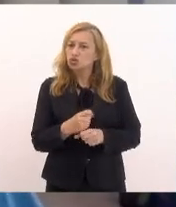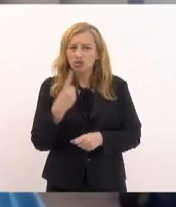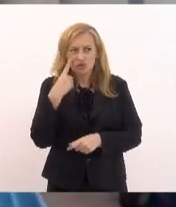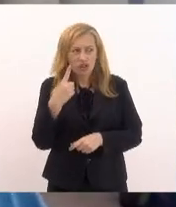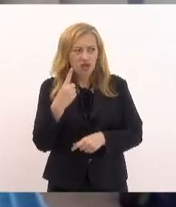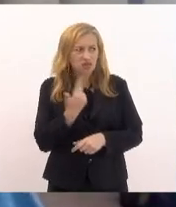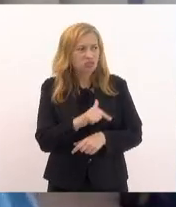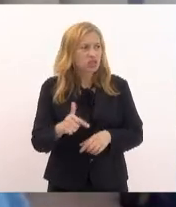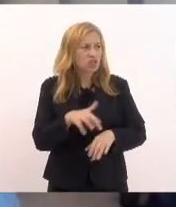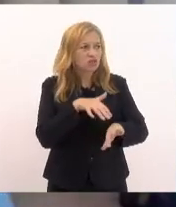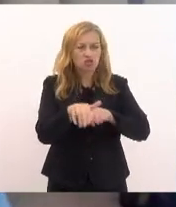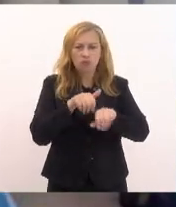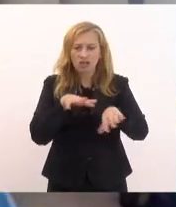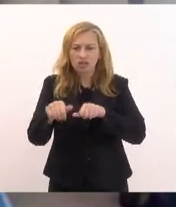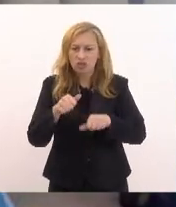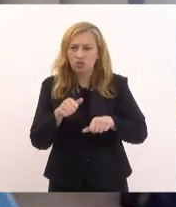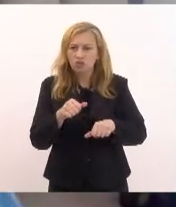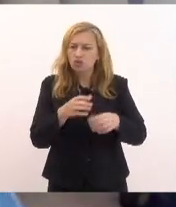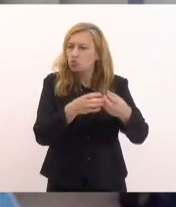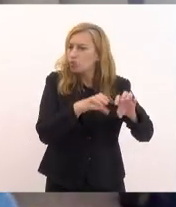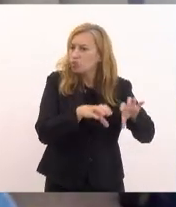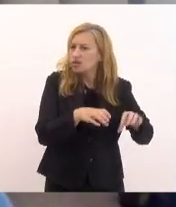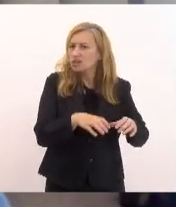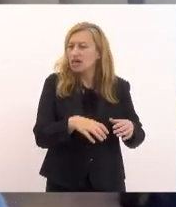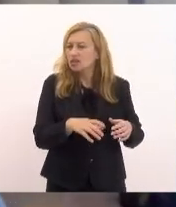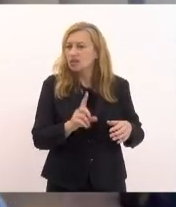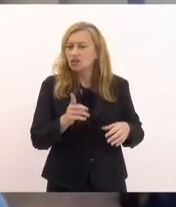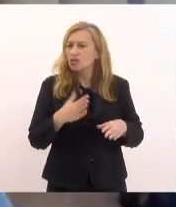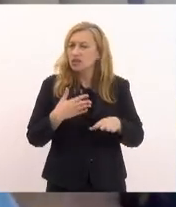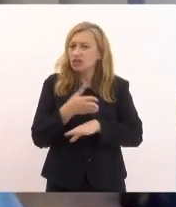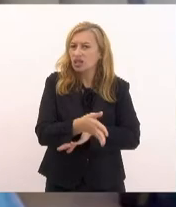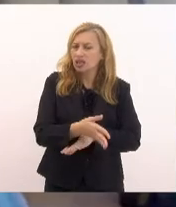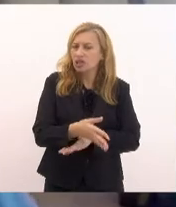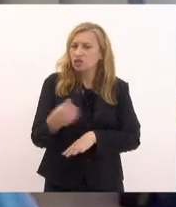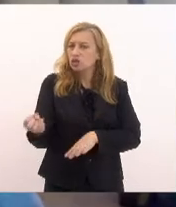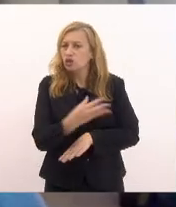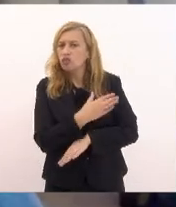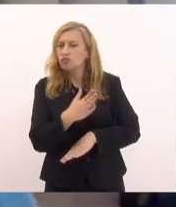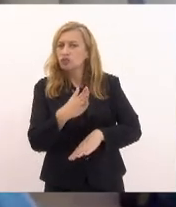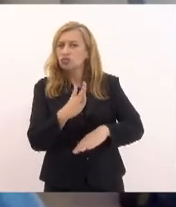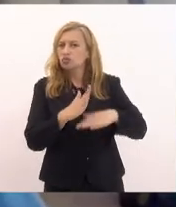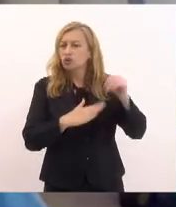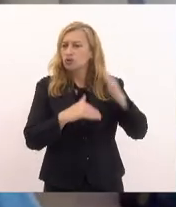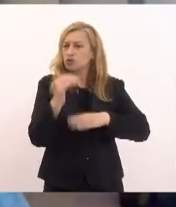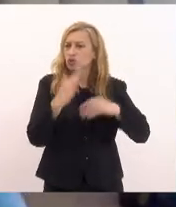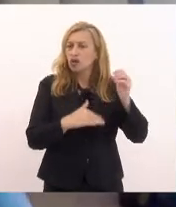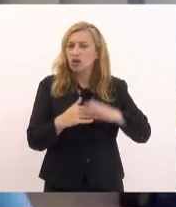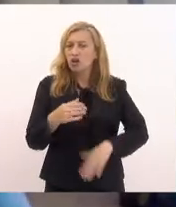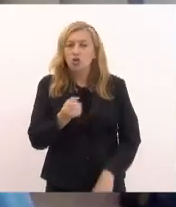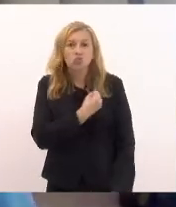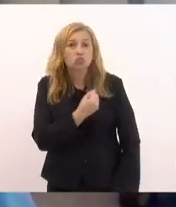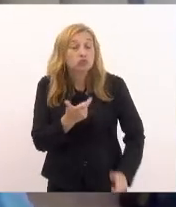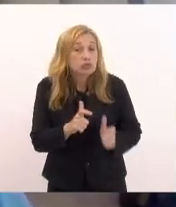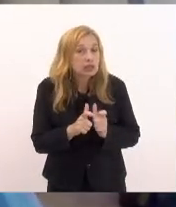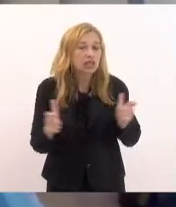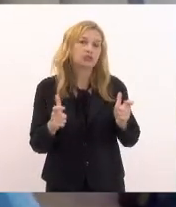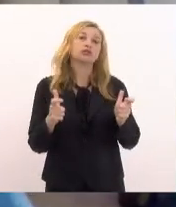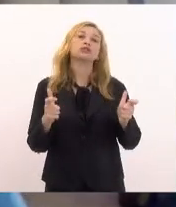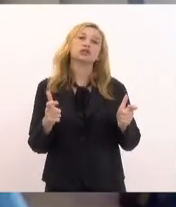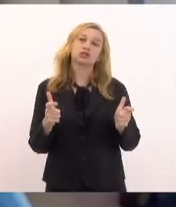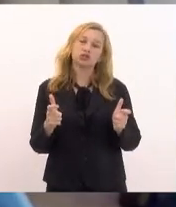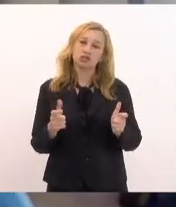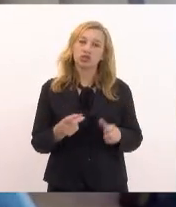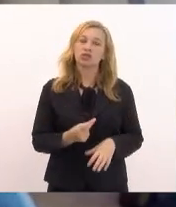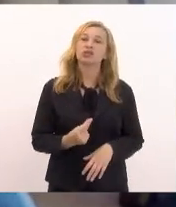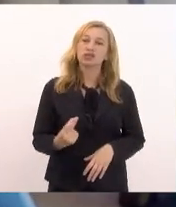de concursados, onde não há a entrada de novos quadros, nós estamos falando de um número altíssimo de